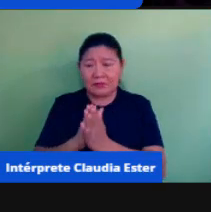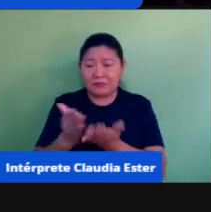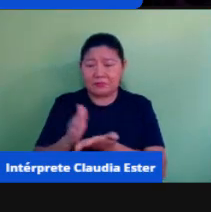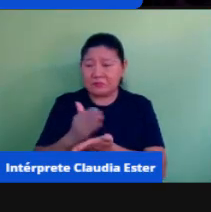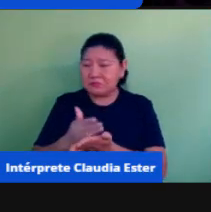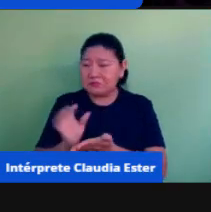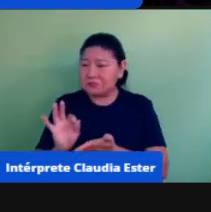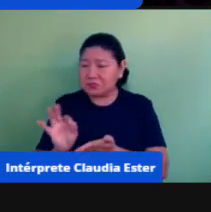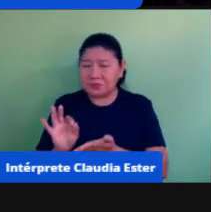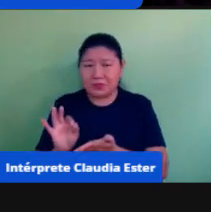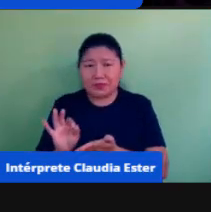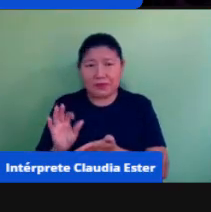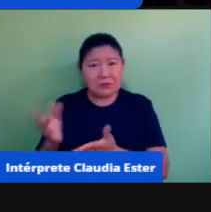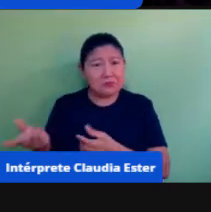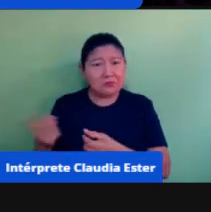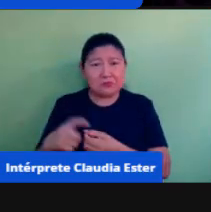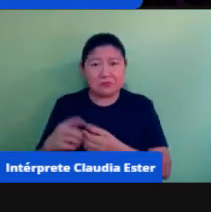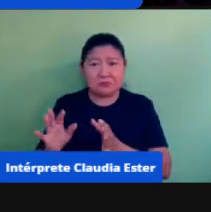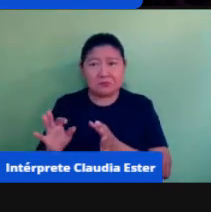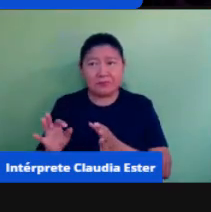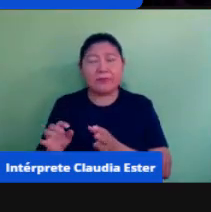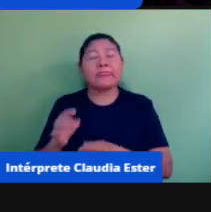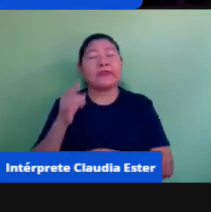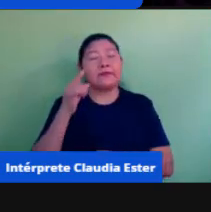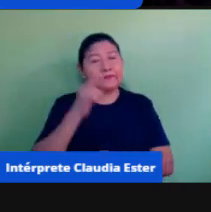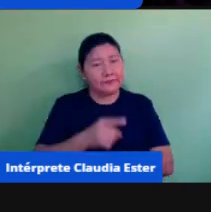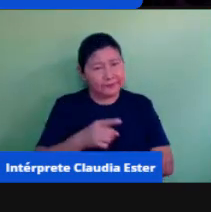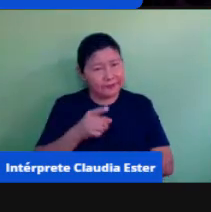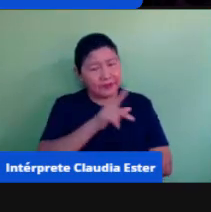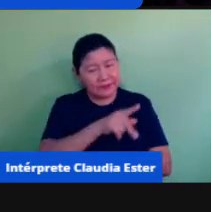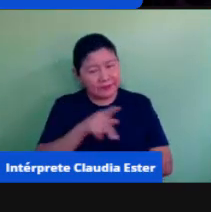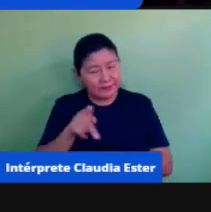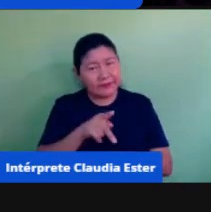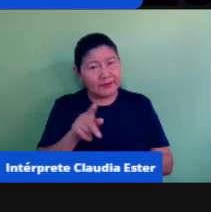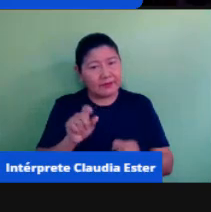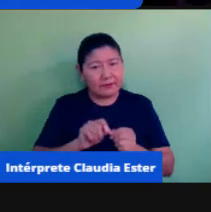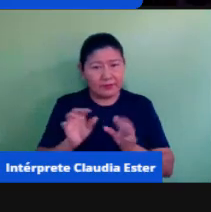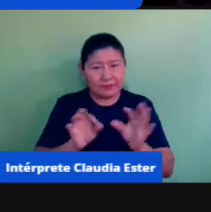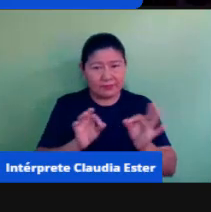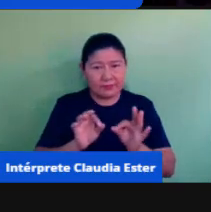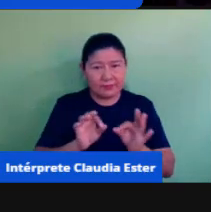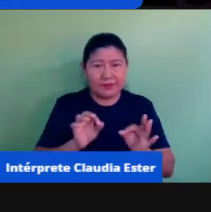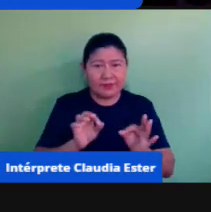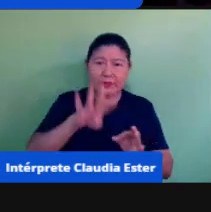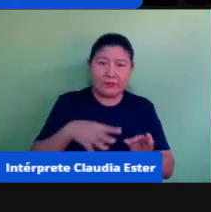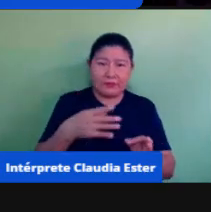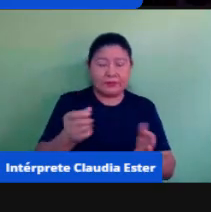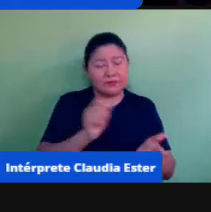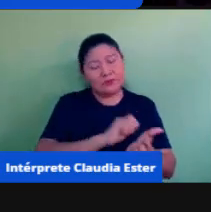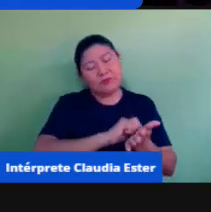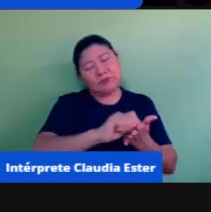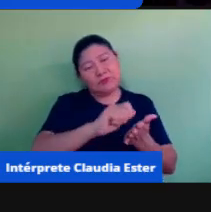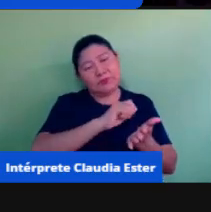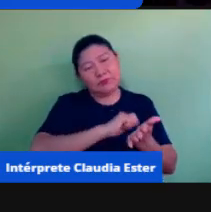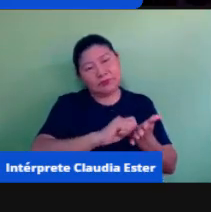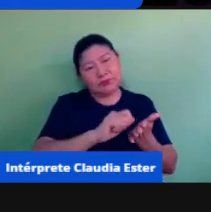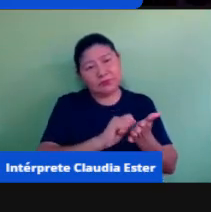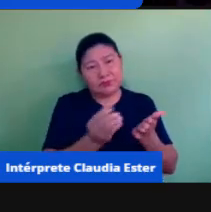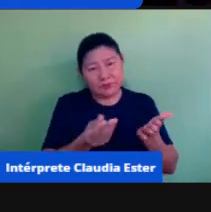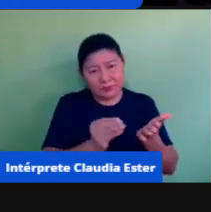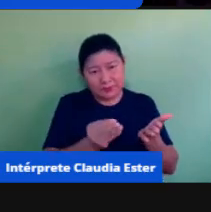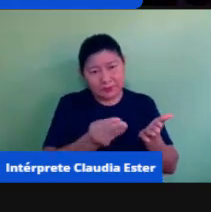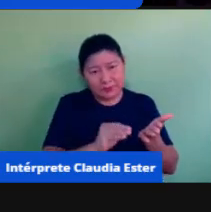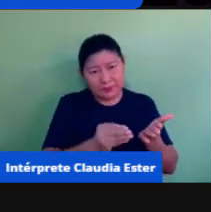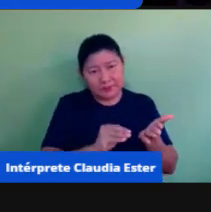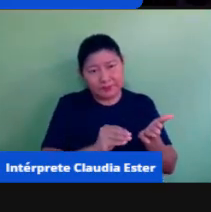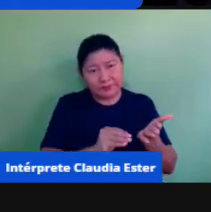você vai fazer? Você vai fazer um levantamento, né, através da sua planilha, de quem que entregou, quem interagiu e não, e você vai